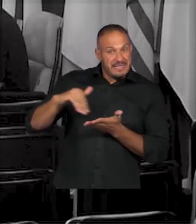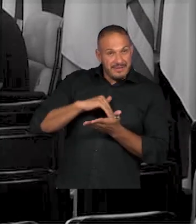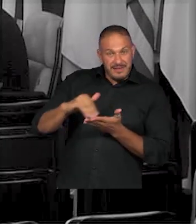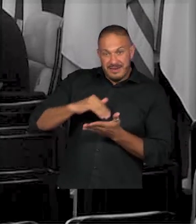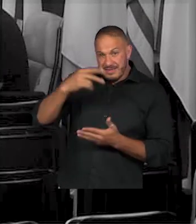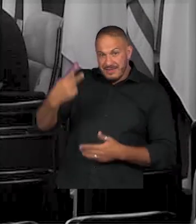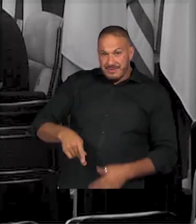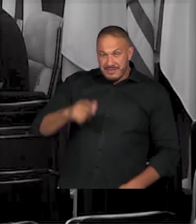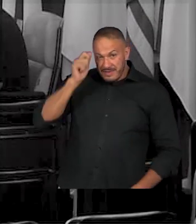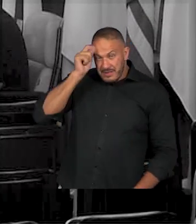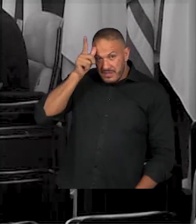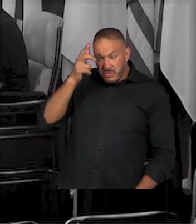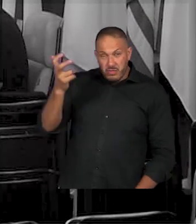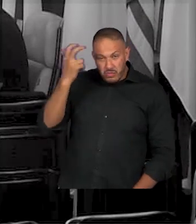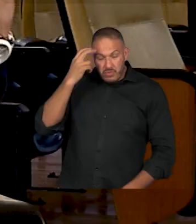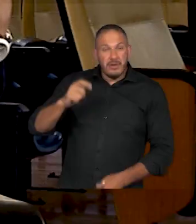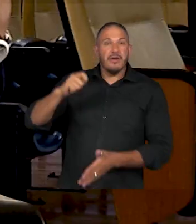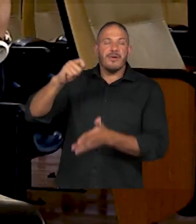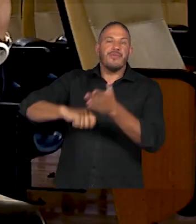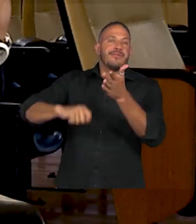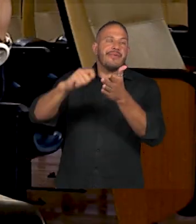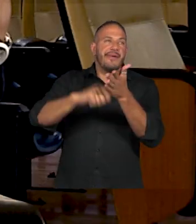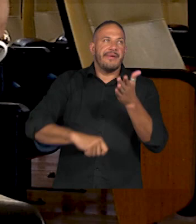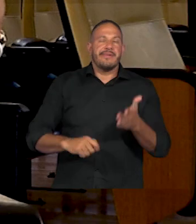Cultura contrata para a gente